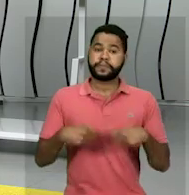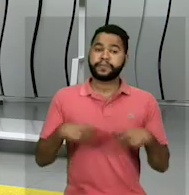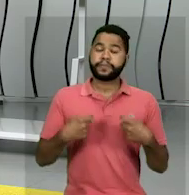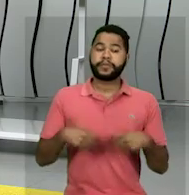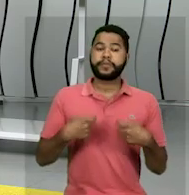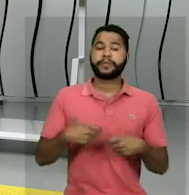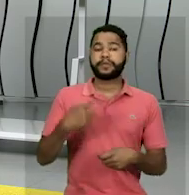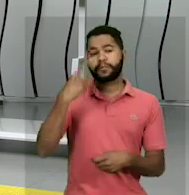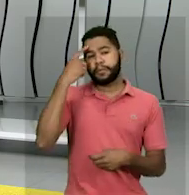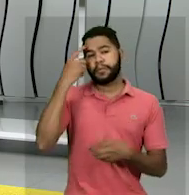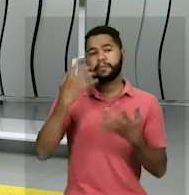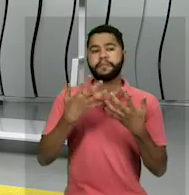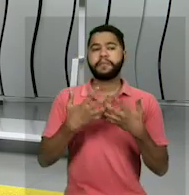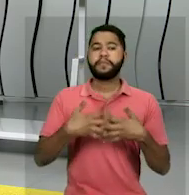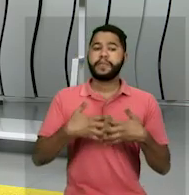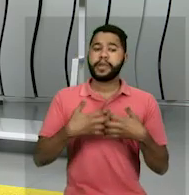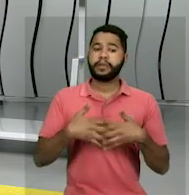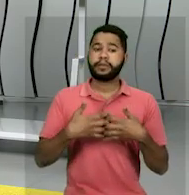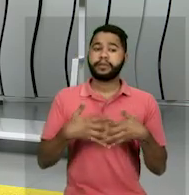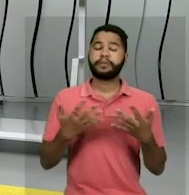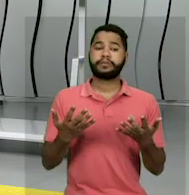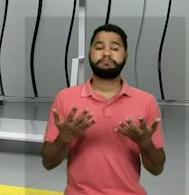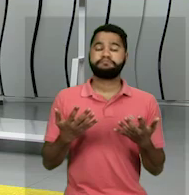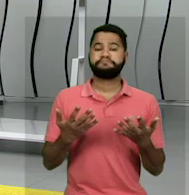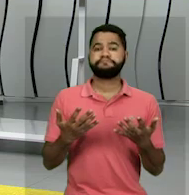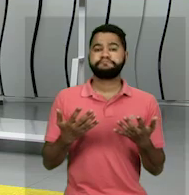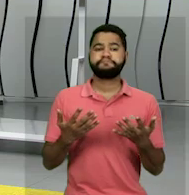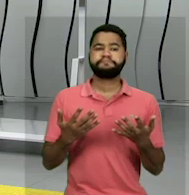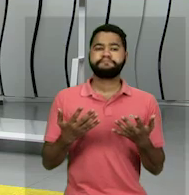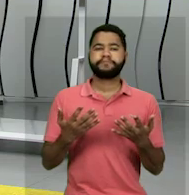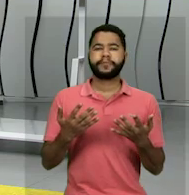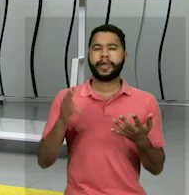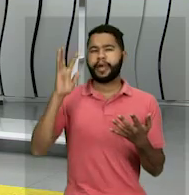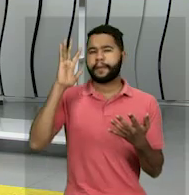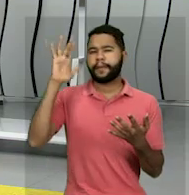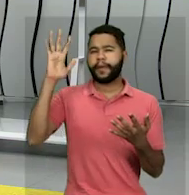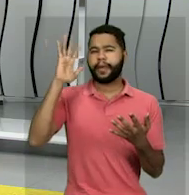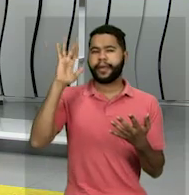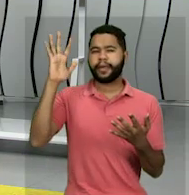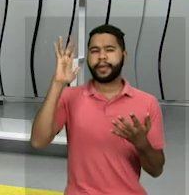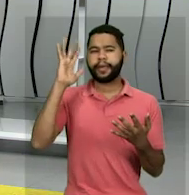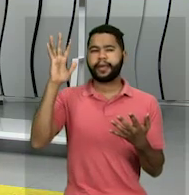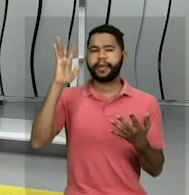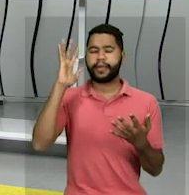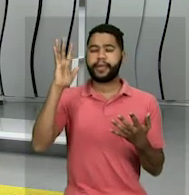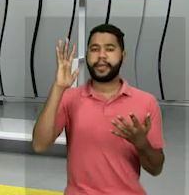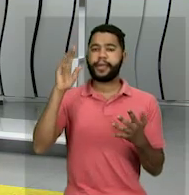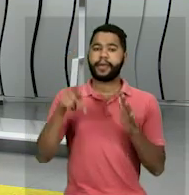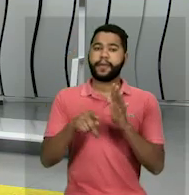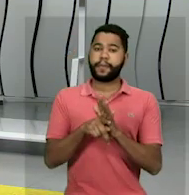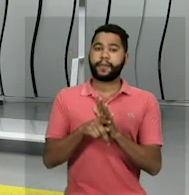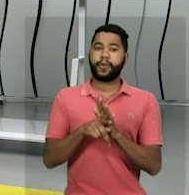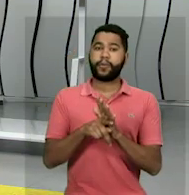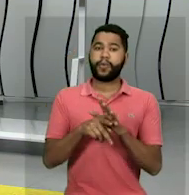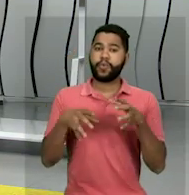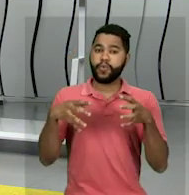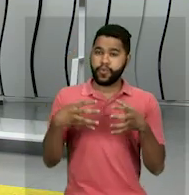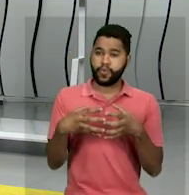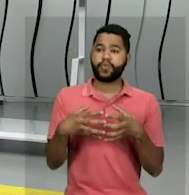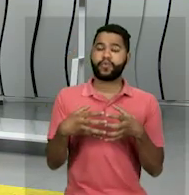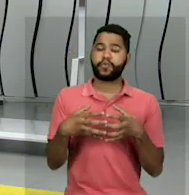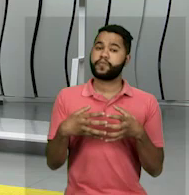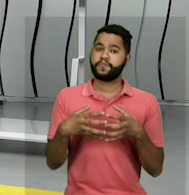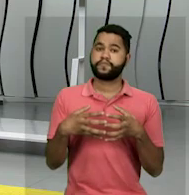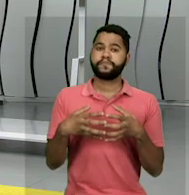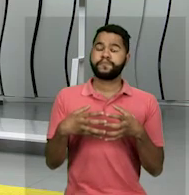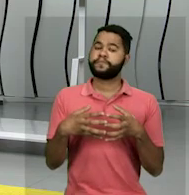em consideração, então, que essas ideologias, né, aglutinadas nesses grupos aí,